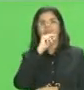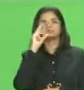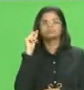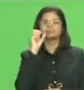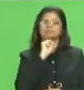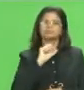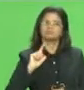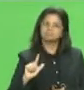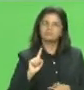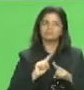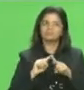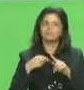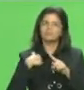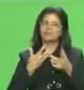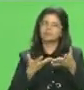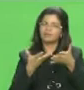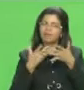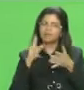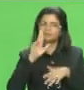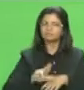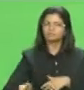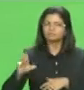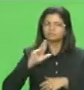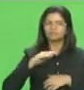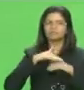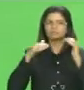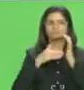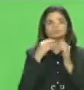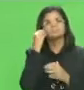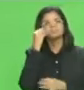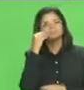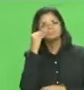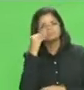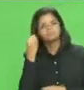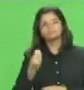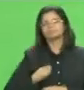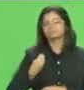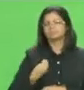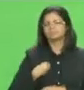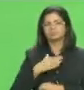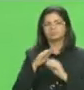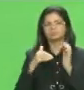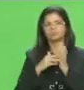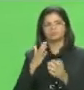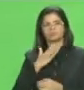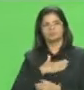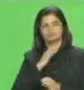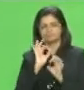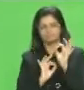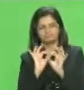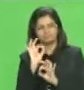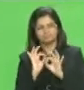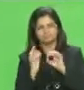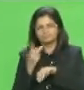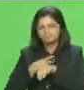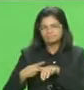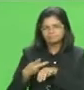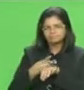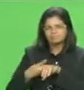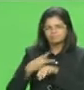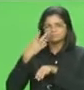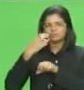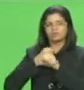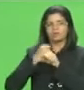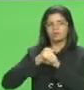São Luís, porque eu quero usar toda a minha experiência de vida e o meu preparo que eu busquei. Porque há quatro anos